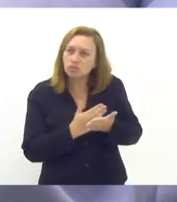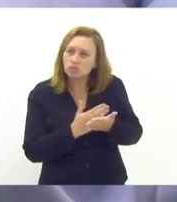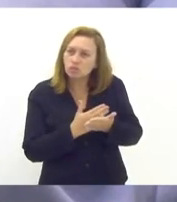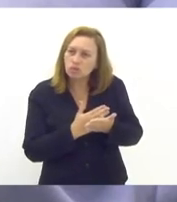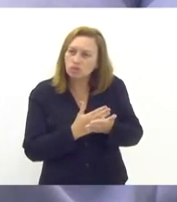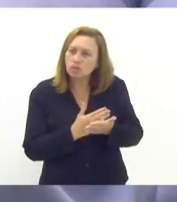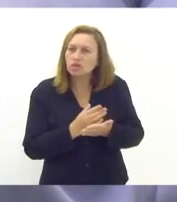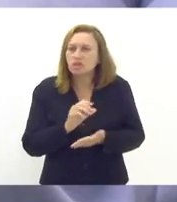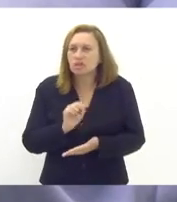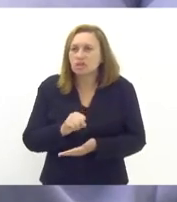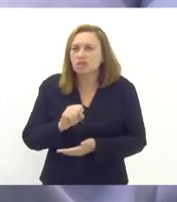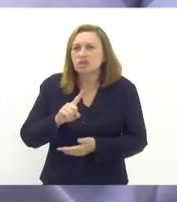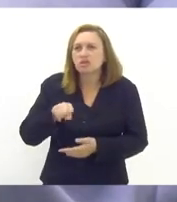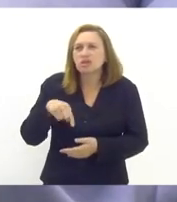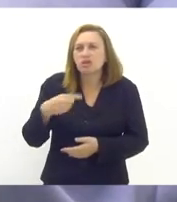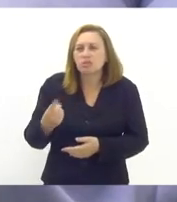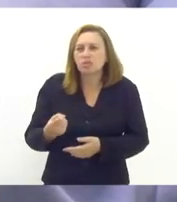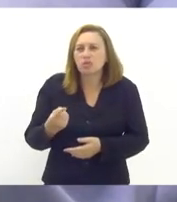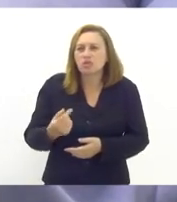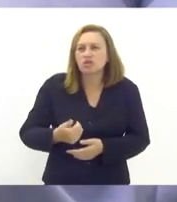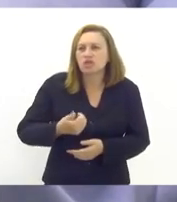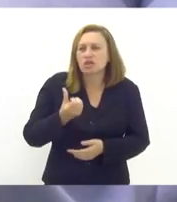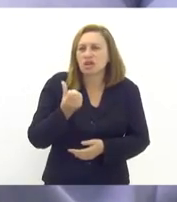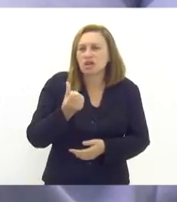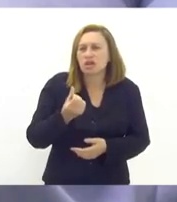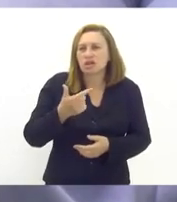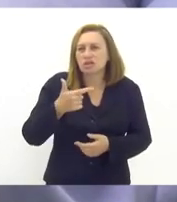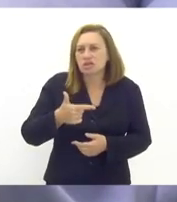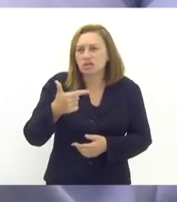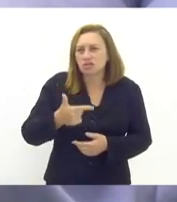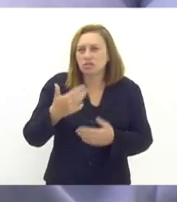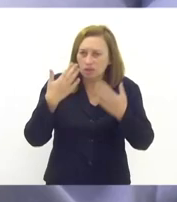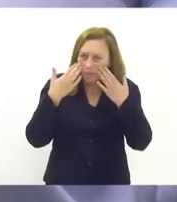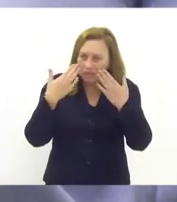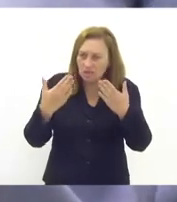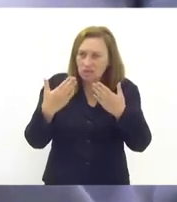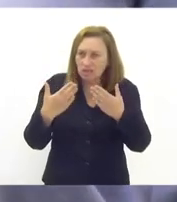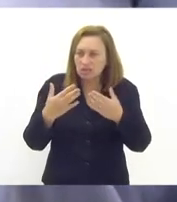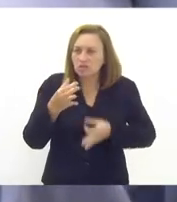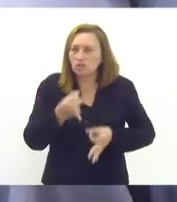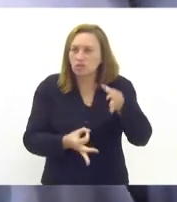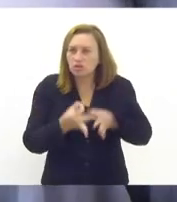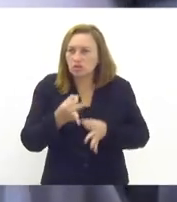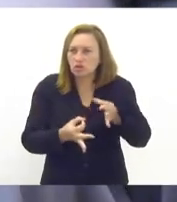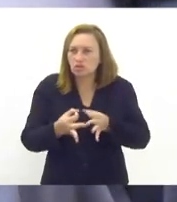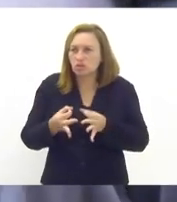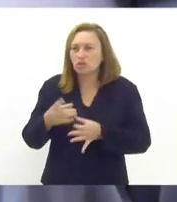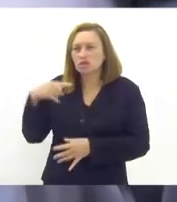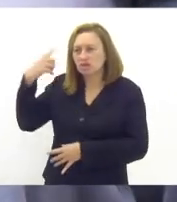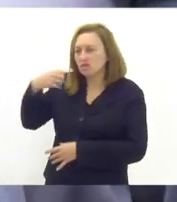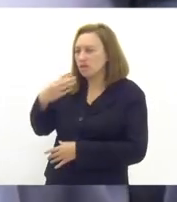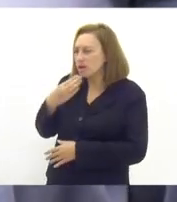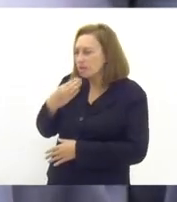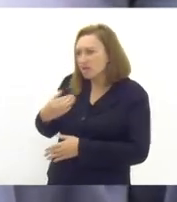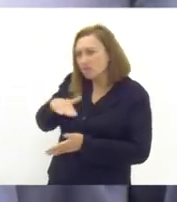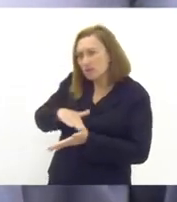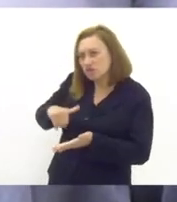Só depois desse segundo audiência, que teve muita insistência dos novos advogados para tirar, que eles falaram que